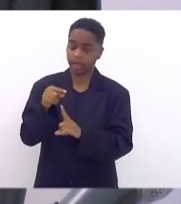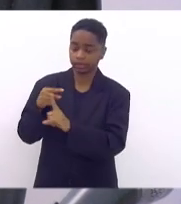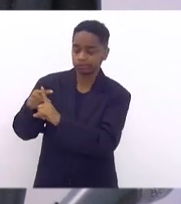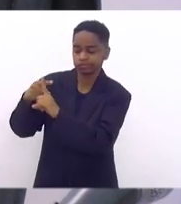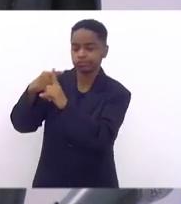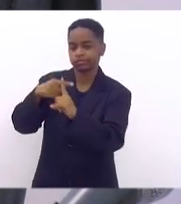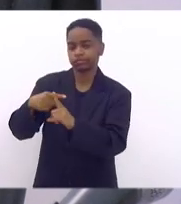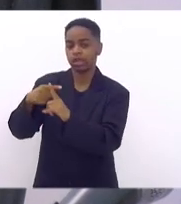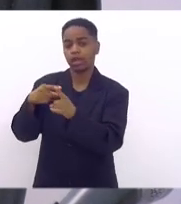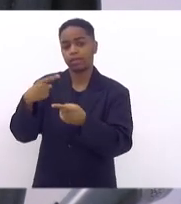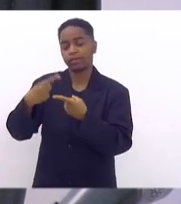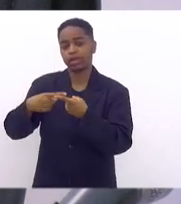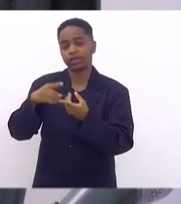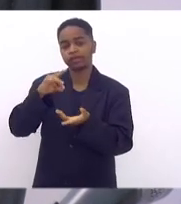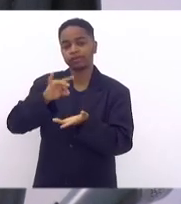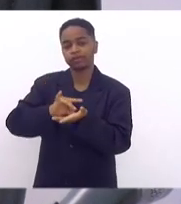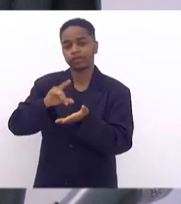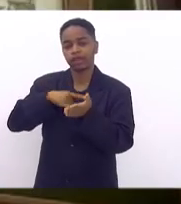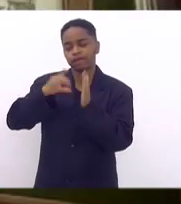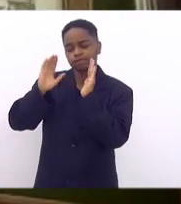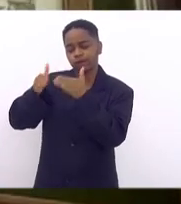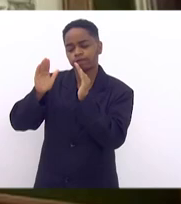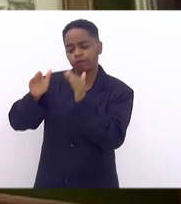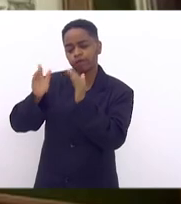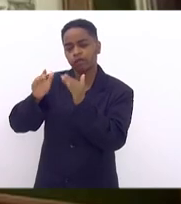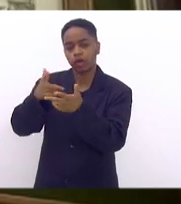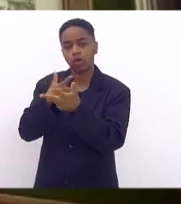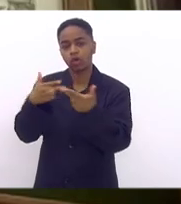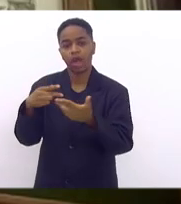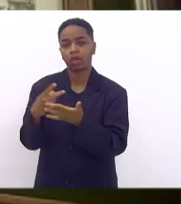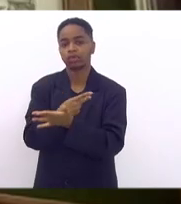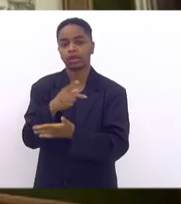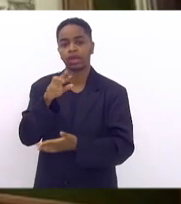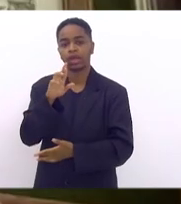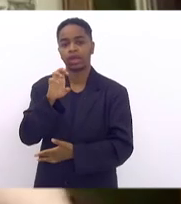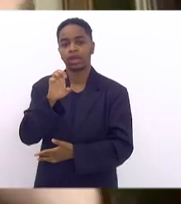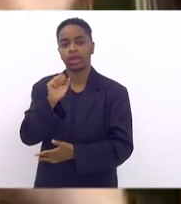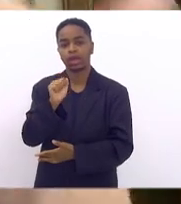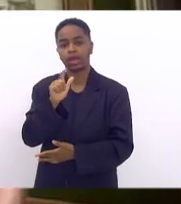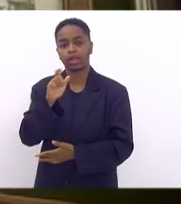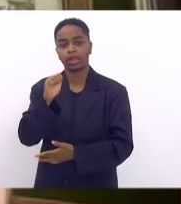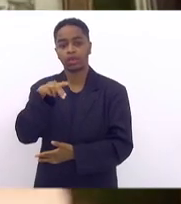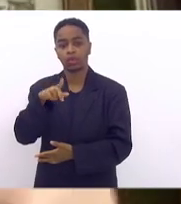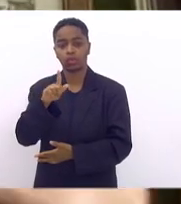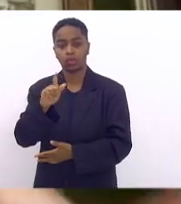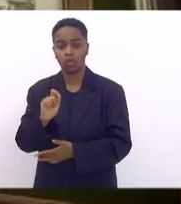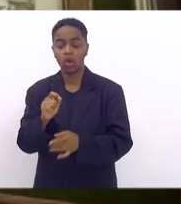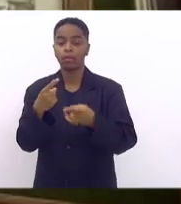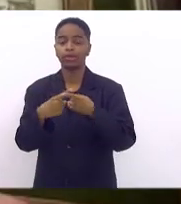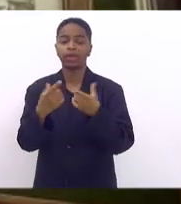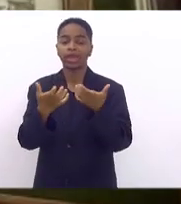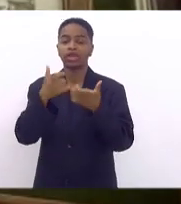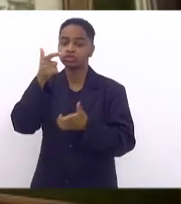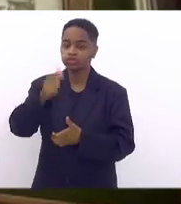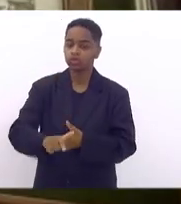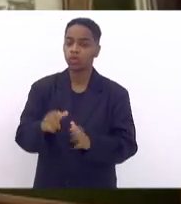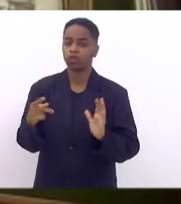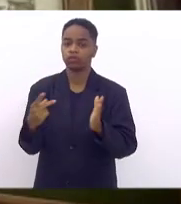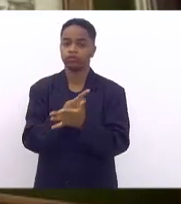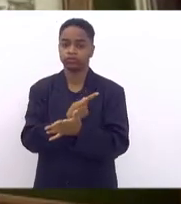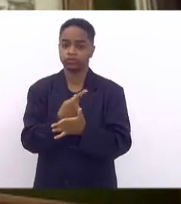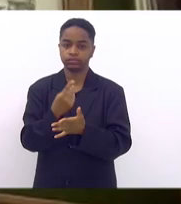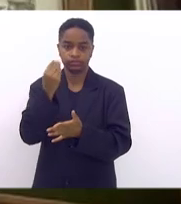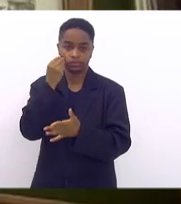têm verdadeira fixação pelo que aconteceu em Realengo. Eles querem promover um novo Realengo. Então,